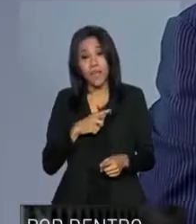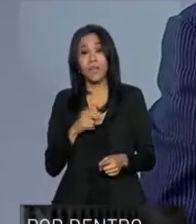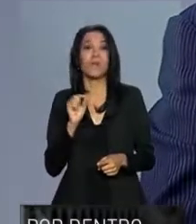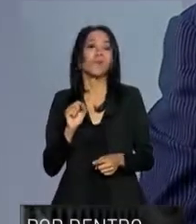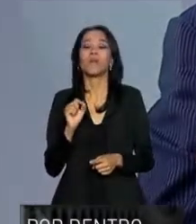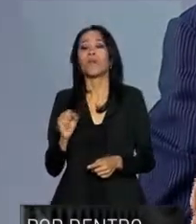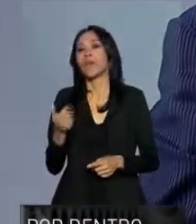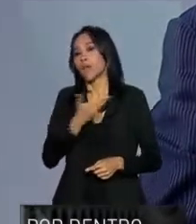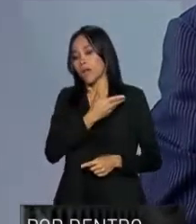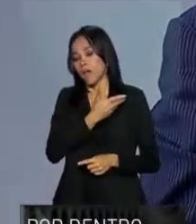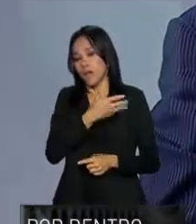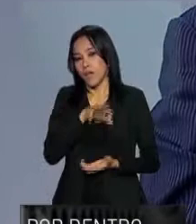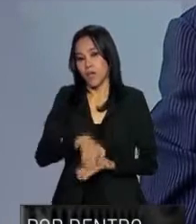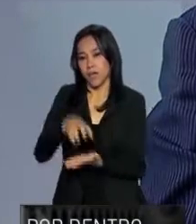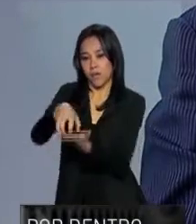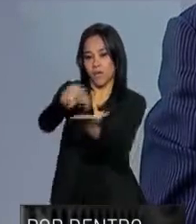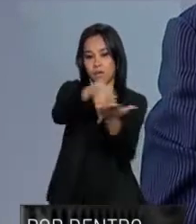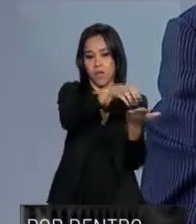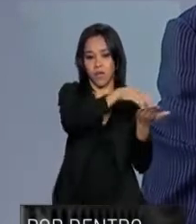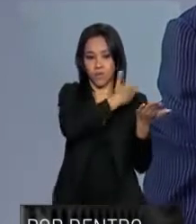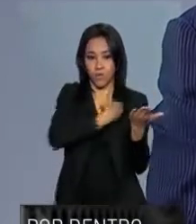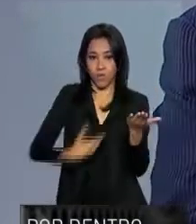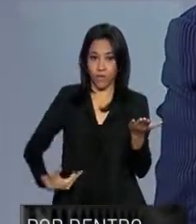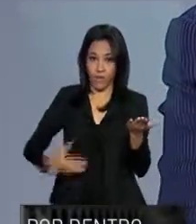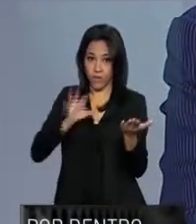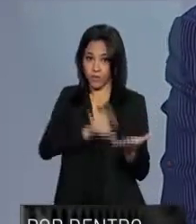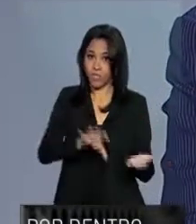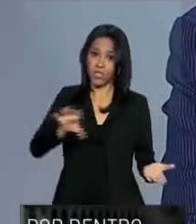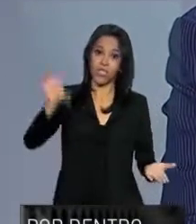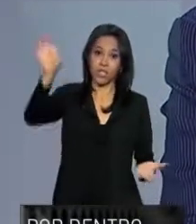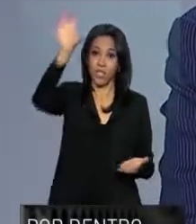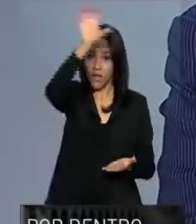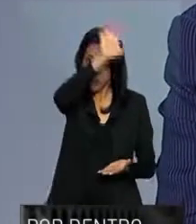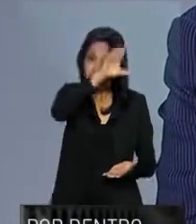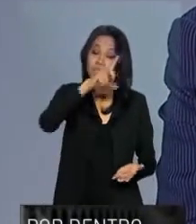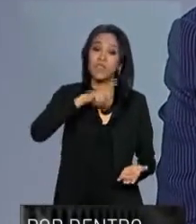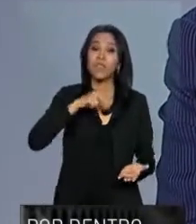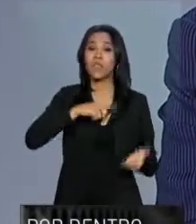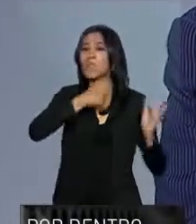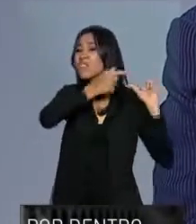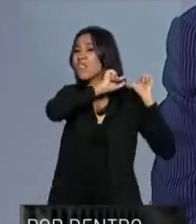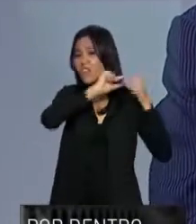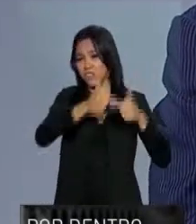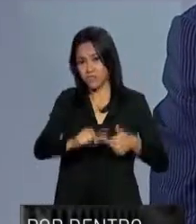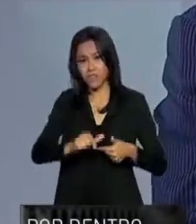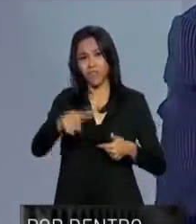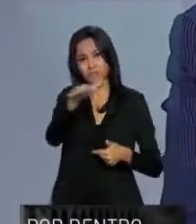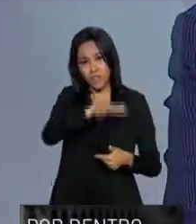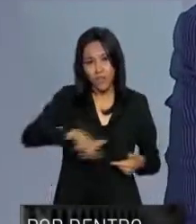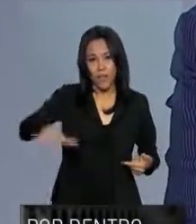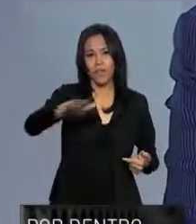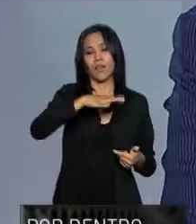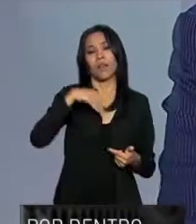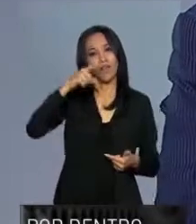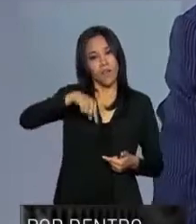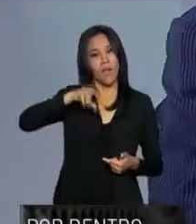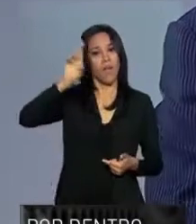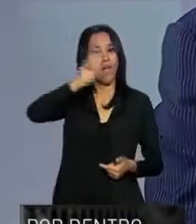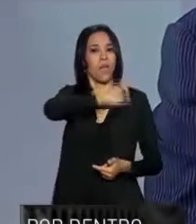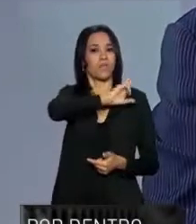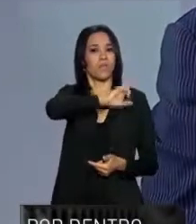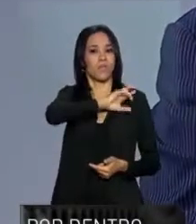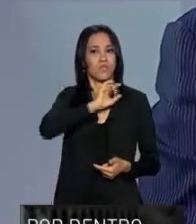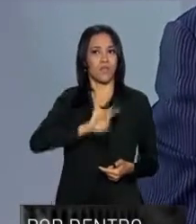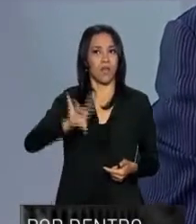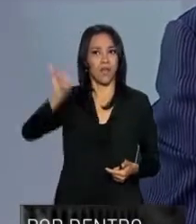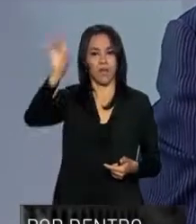que pertencem os governos dos estados que são os grandes representantes do setor e que são os responsáveis pelas